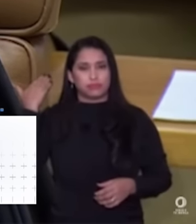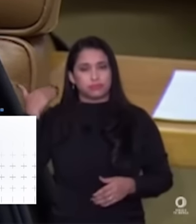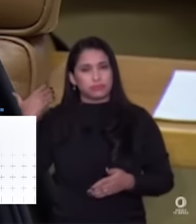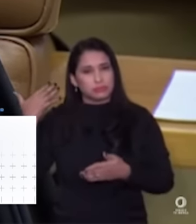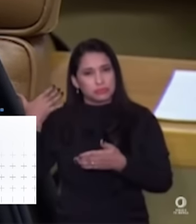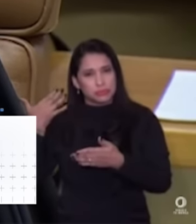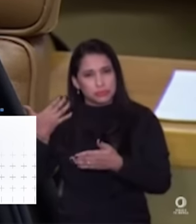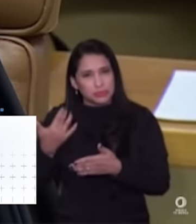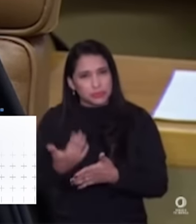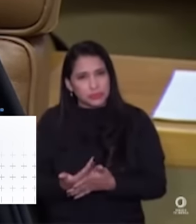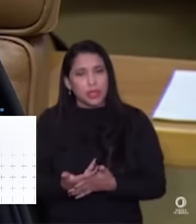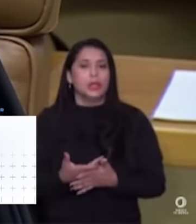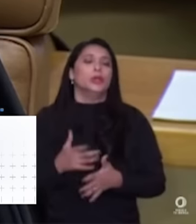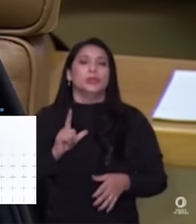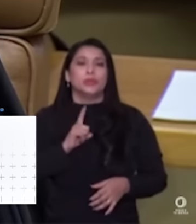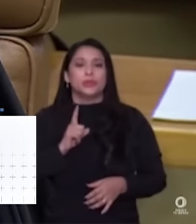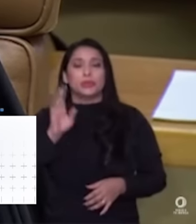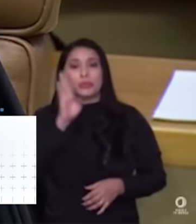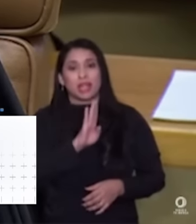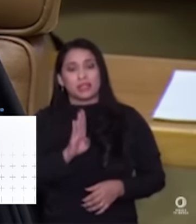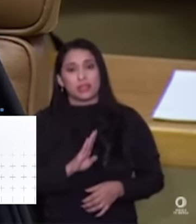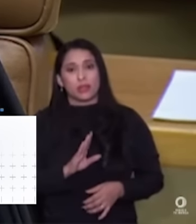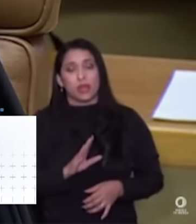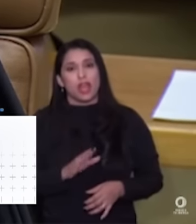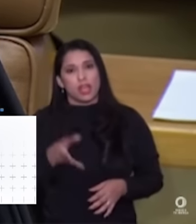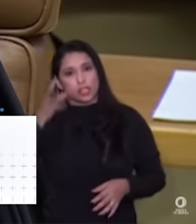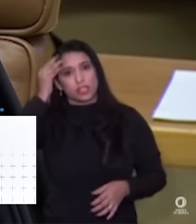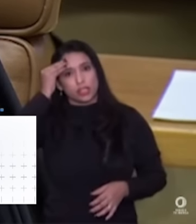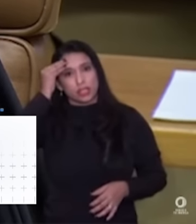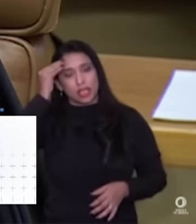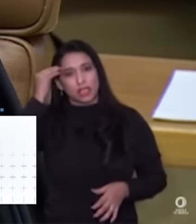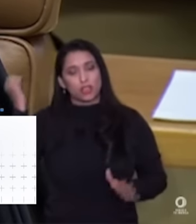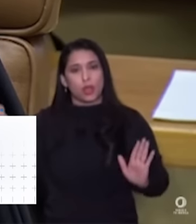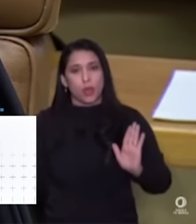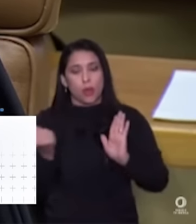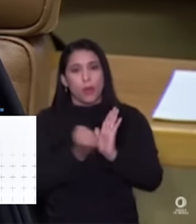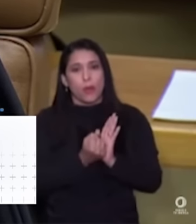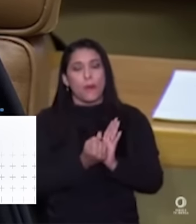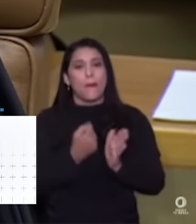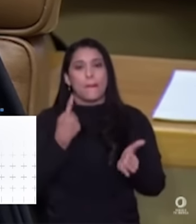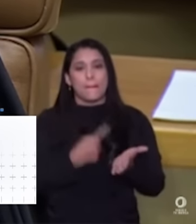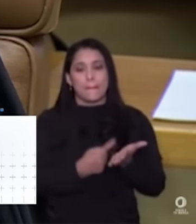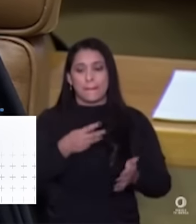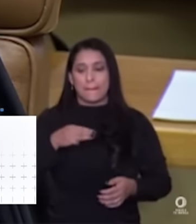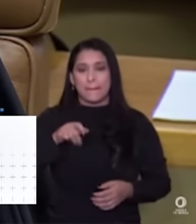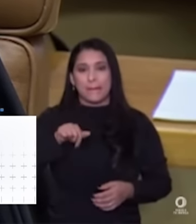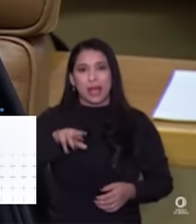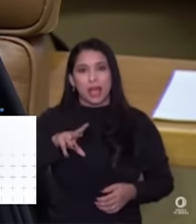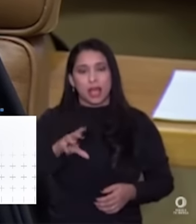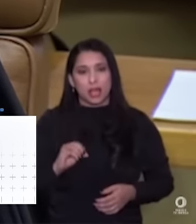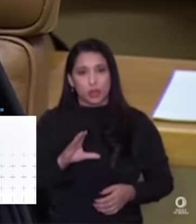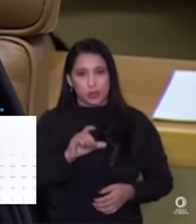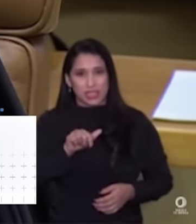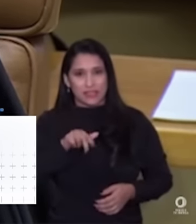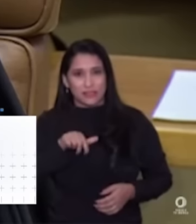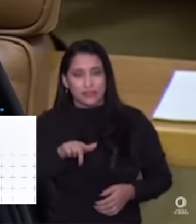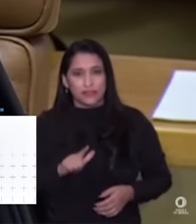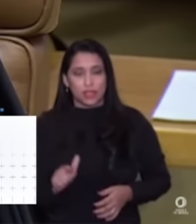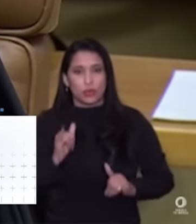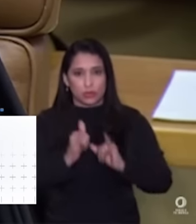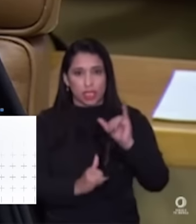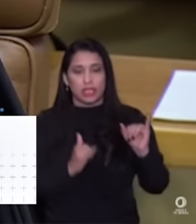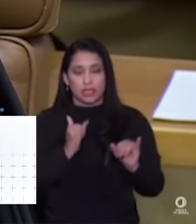preciso muito esforço para concluir que o marco civil da internet, atualmente em vigor, com o qual esta corte tem um